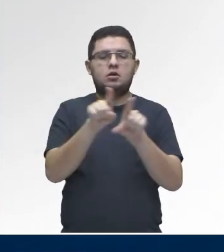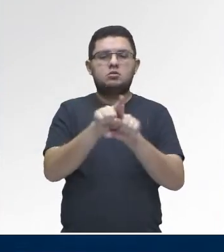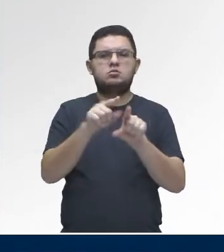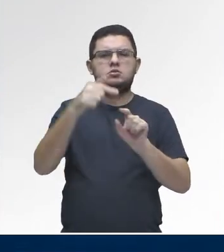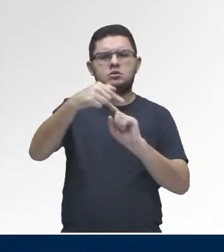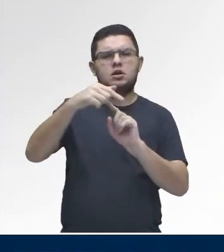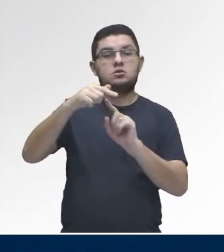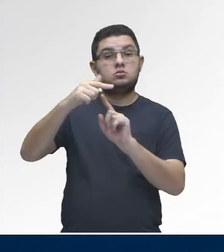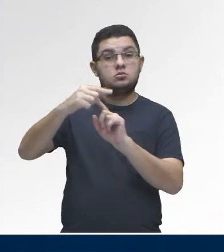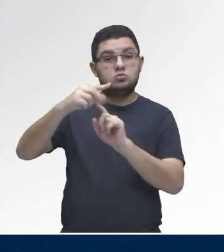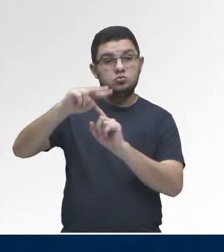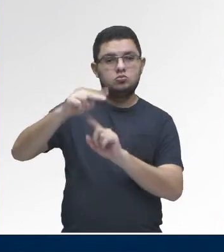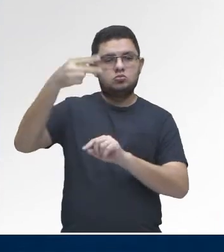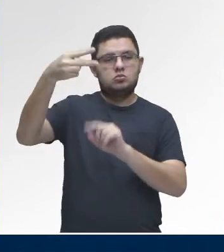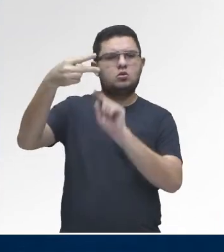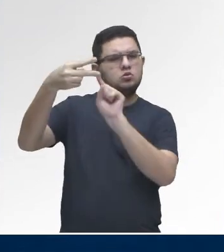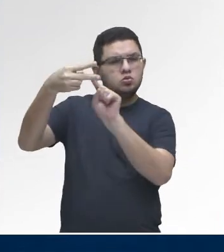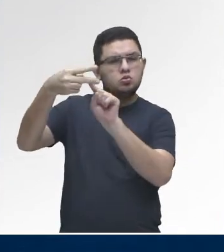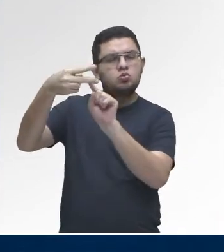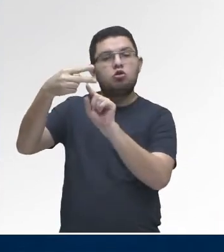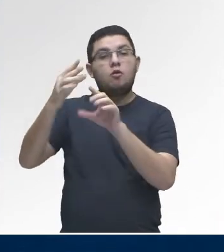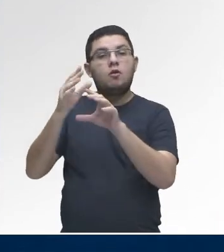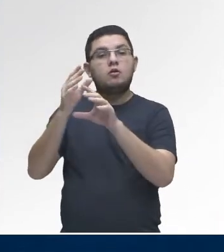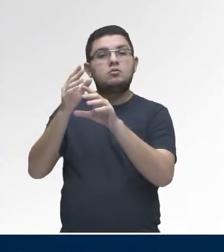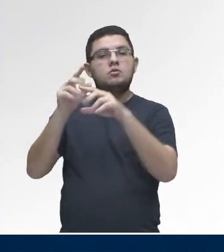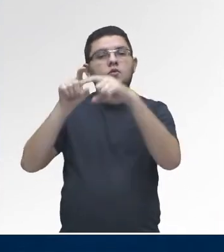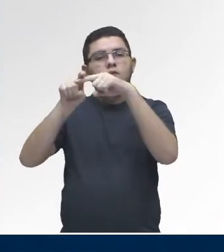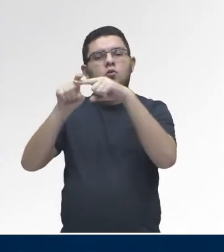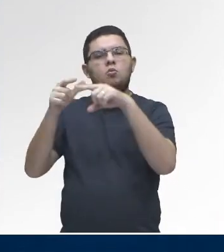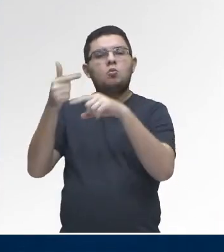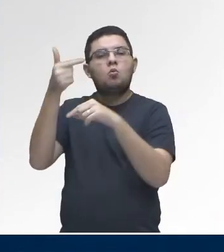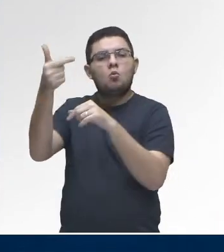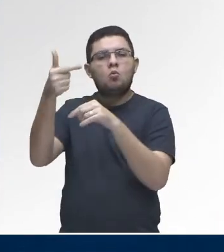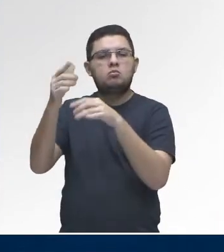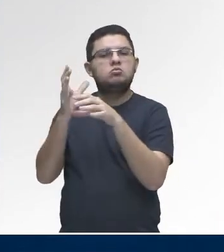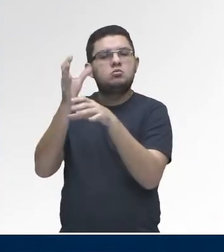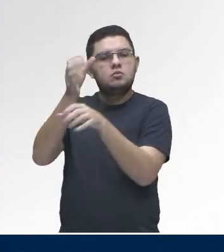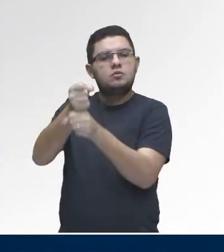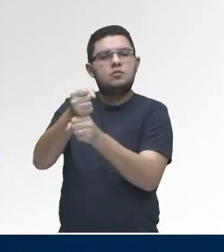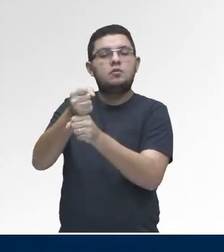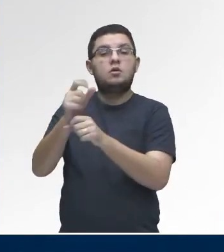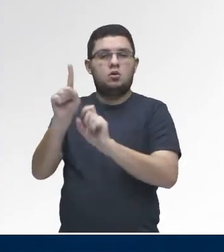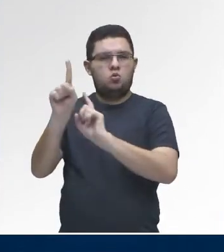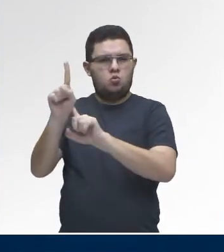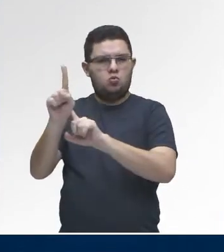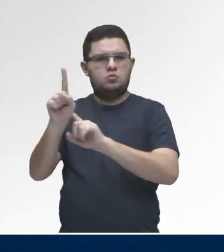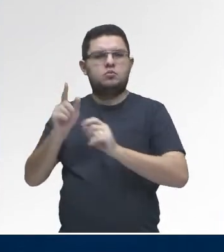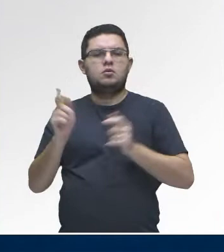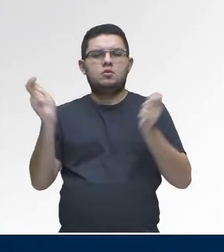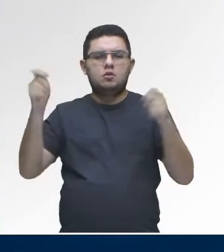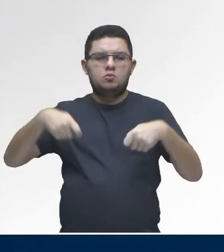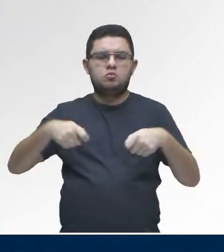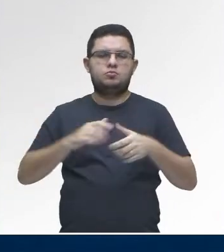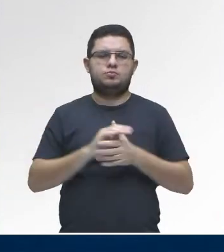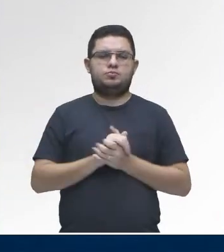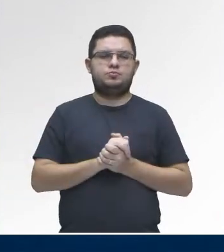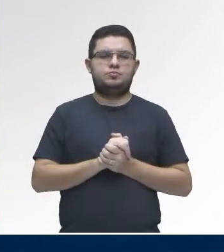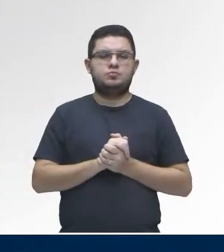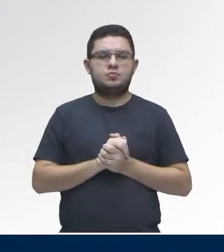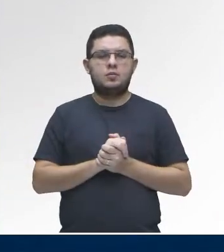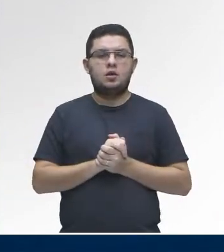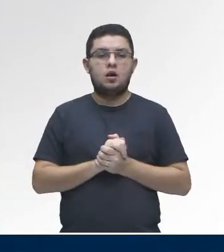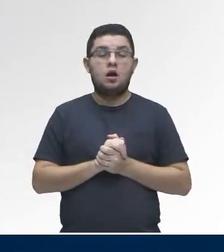um índice igual a 3 e o expoente que era 2 agora passa a ser 1. Então, se a